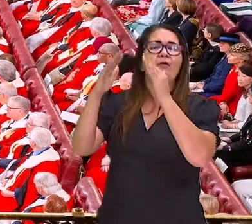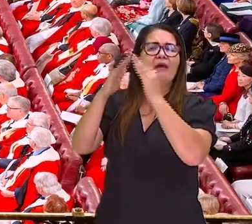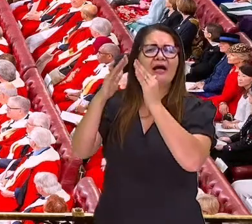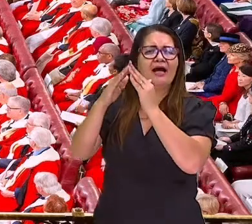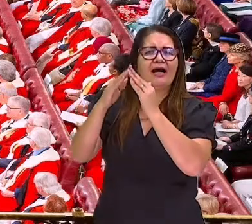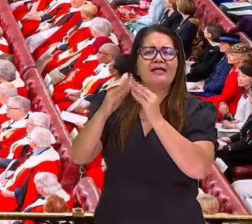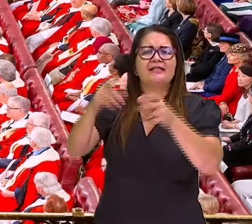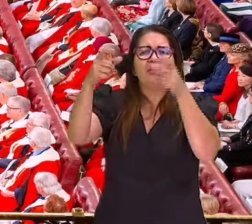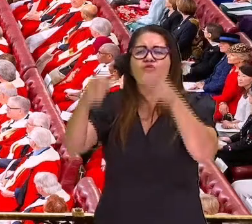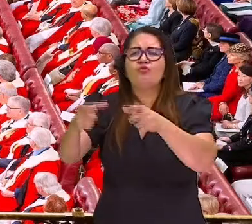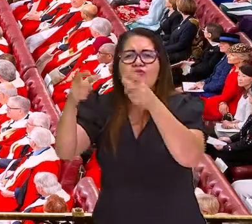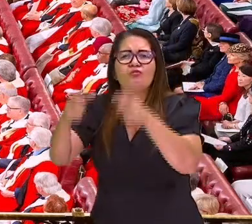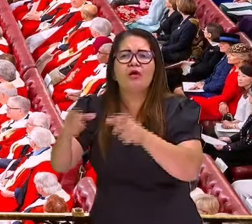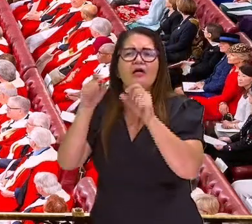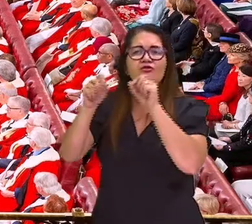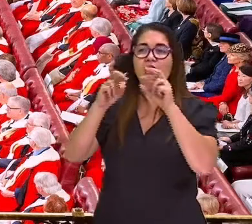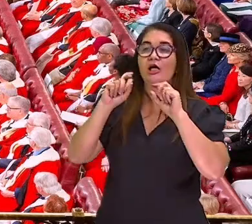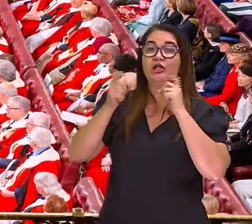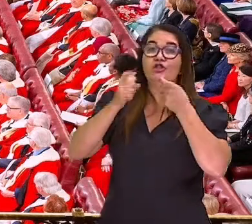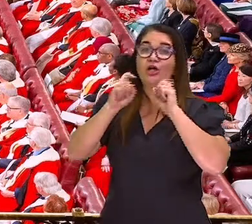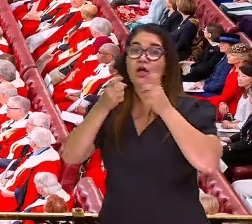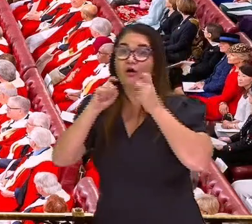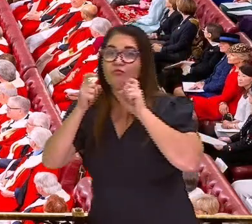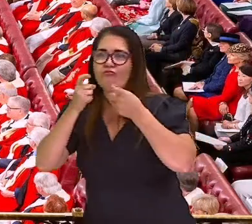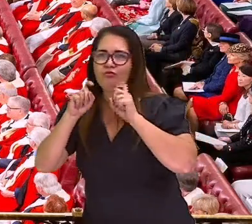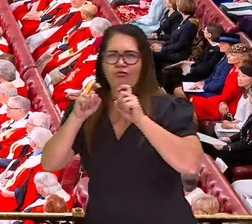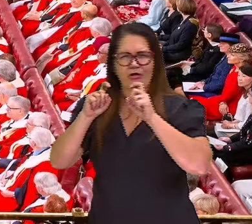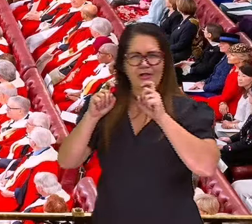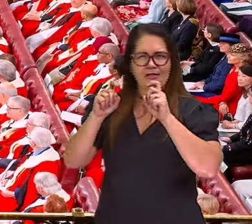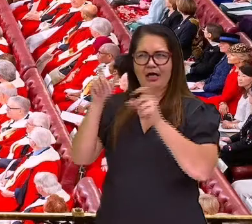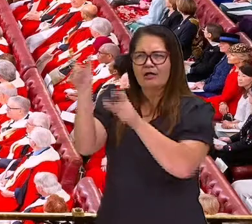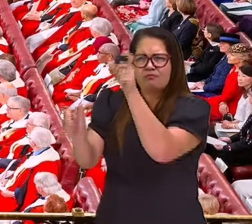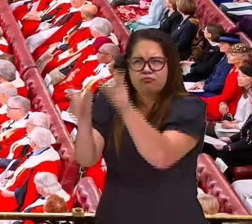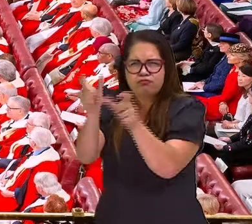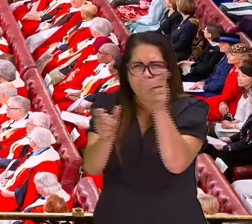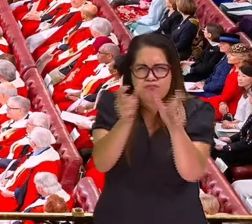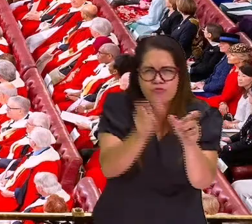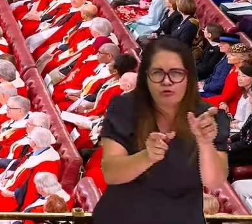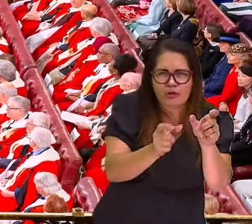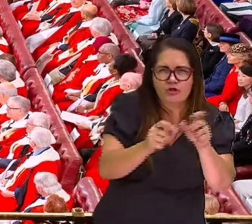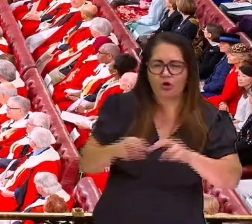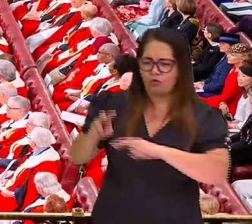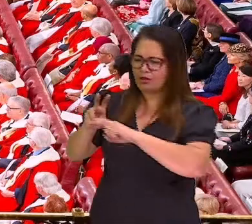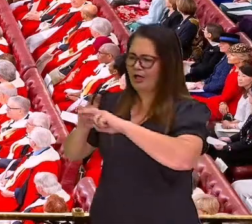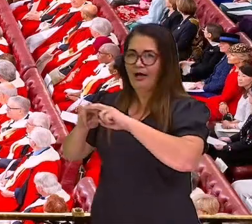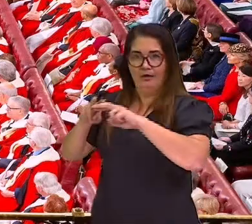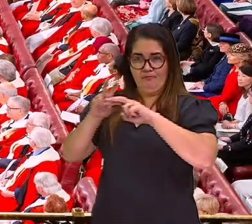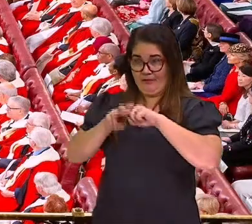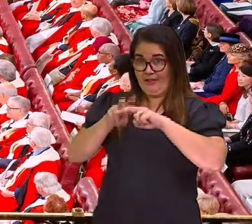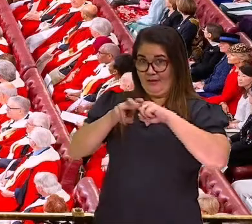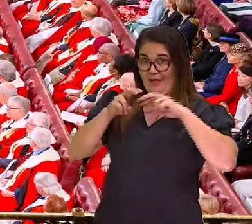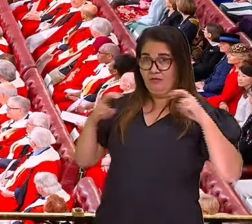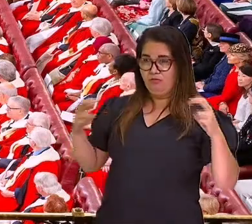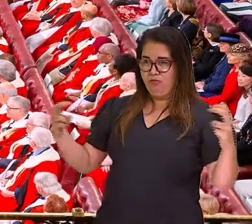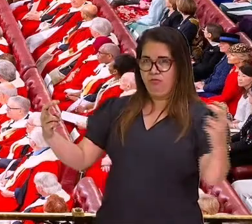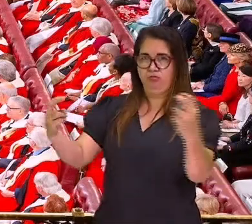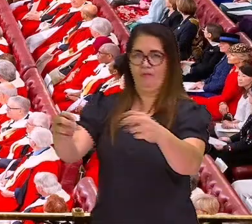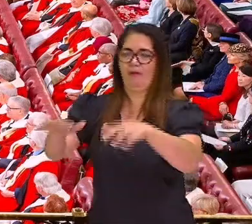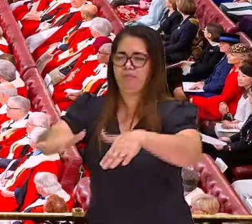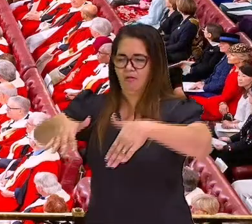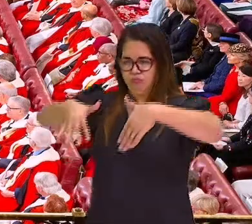se estruturava em duas instituições. O Conselho, com membros